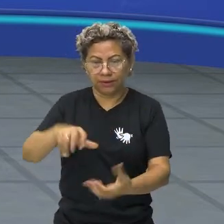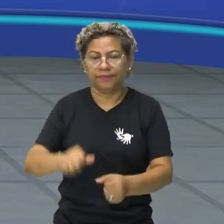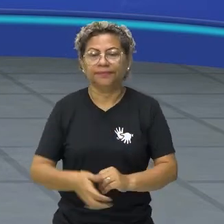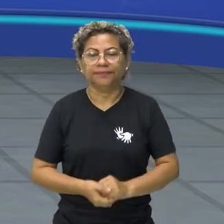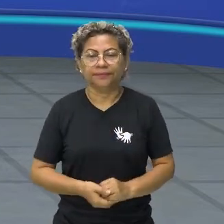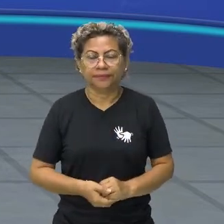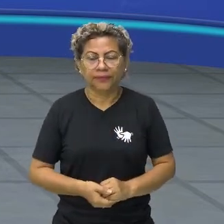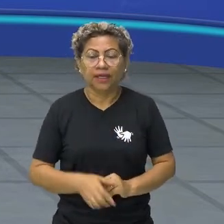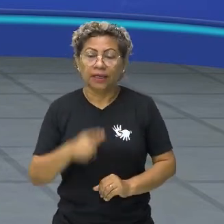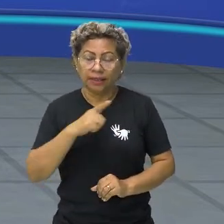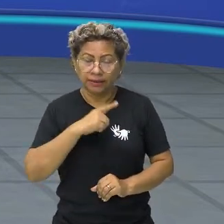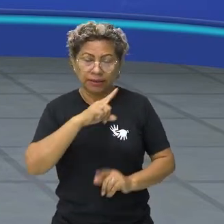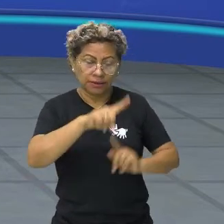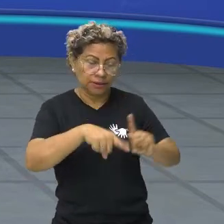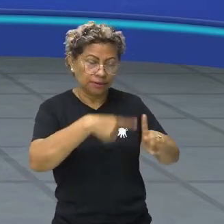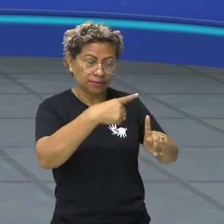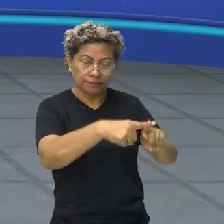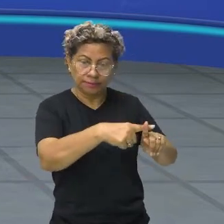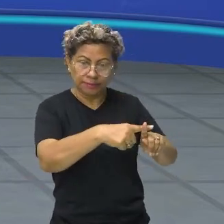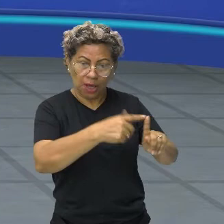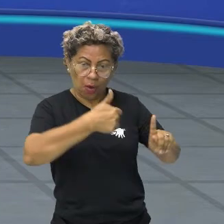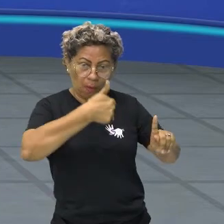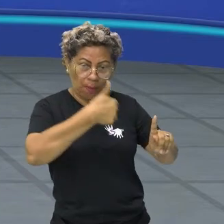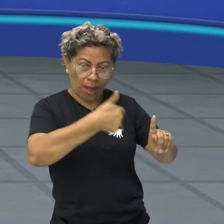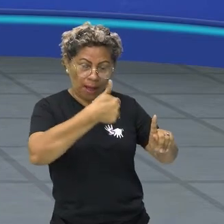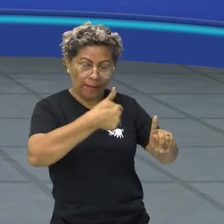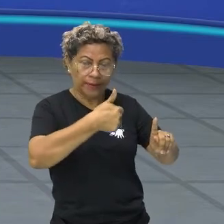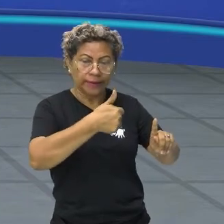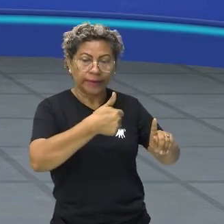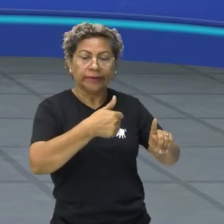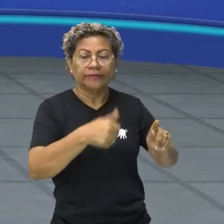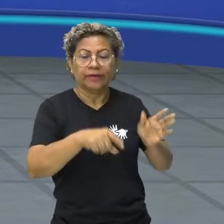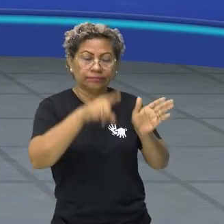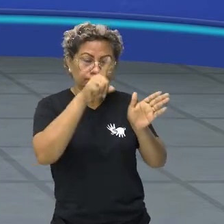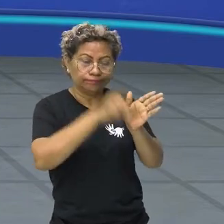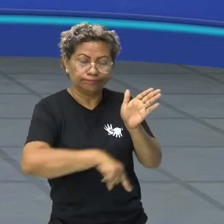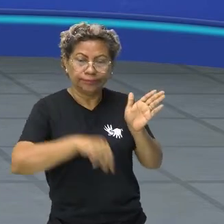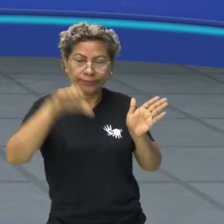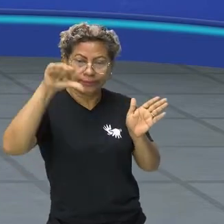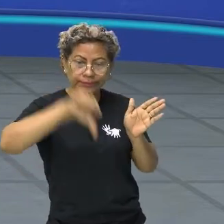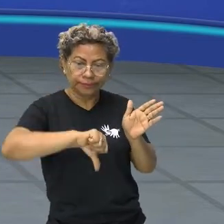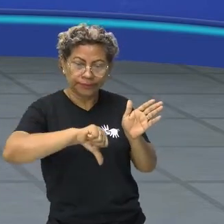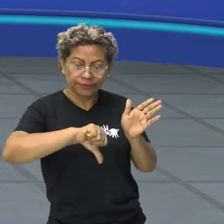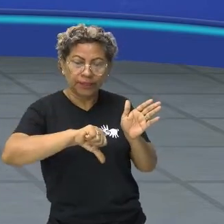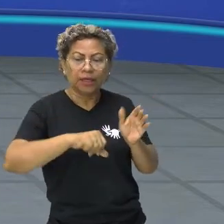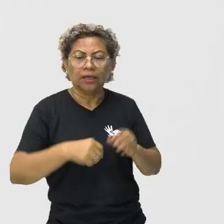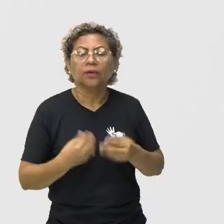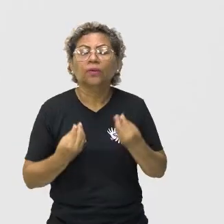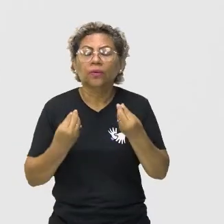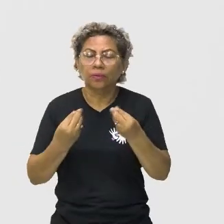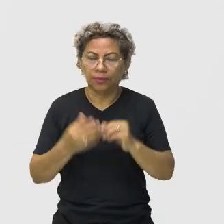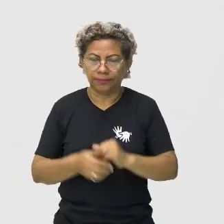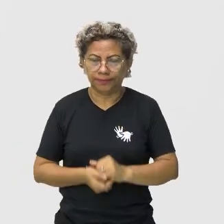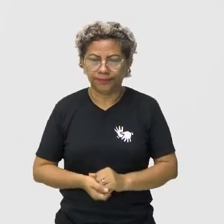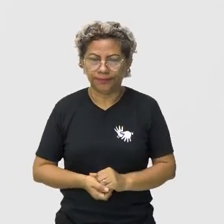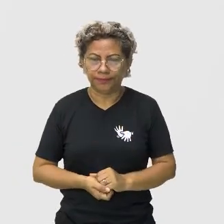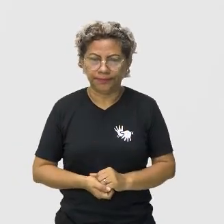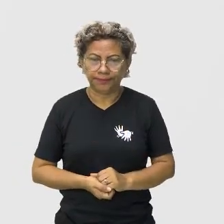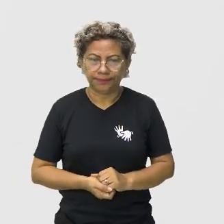pontos negativos dos blocos econômicos. E quais vão ser os pontos positivos desses blocos econômicos? Olha